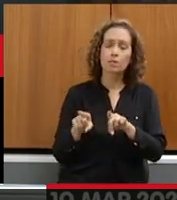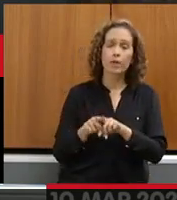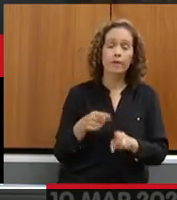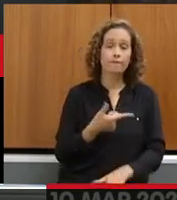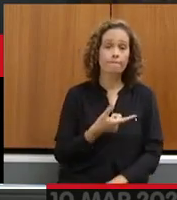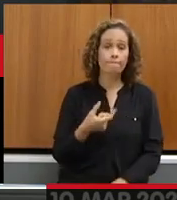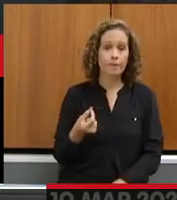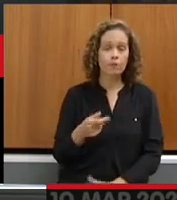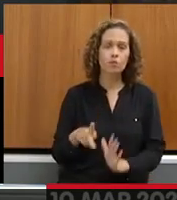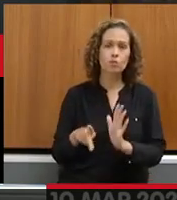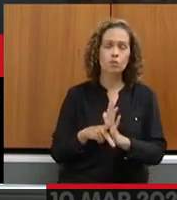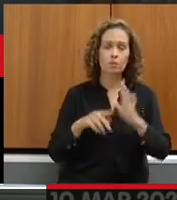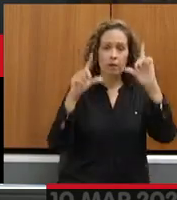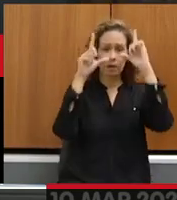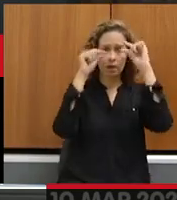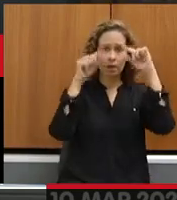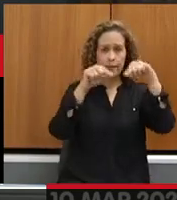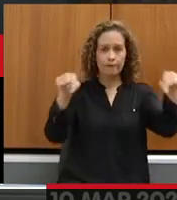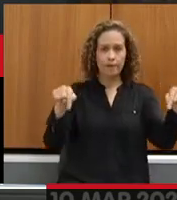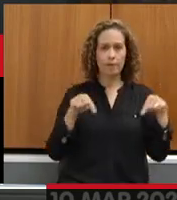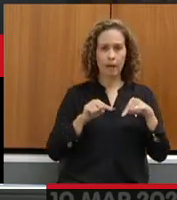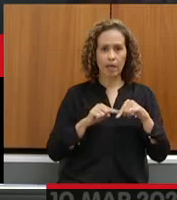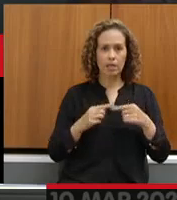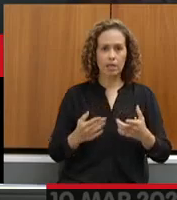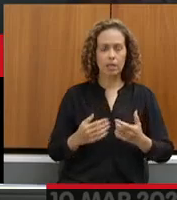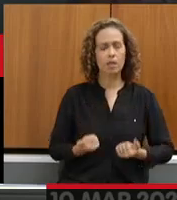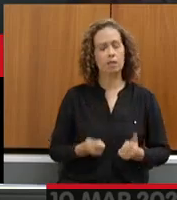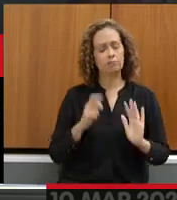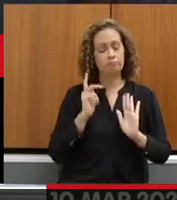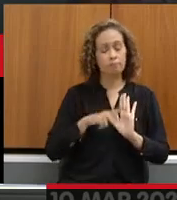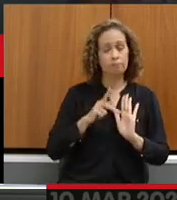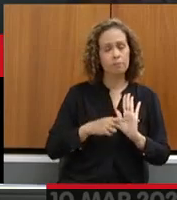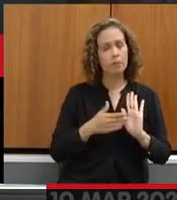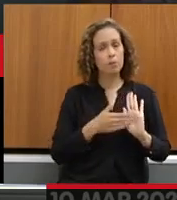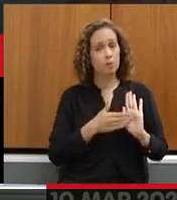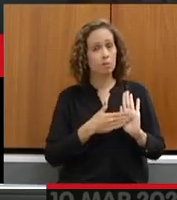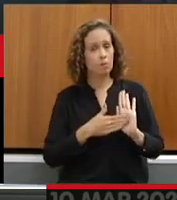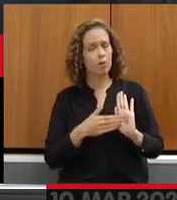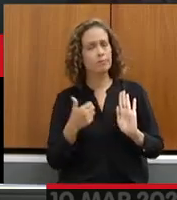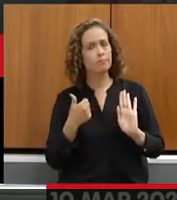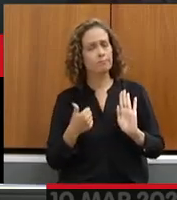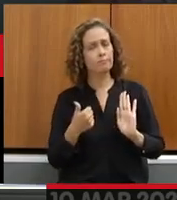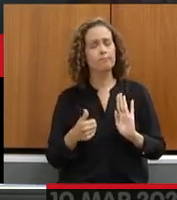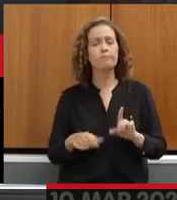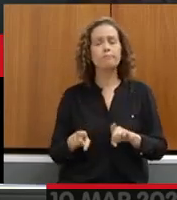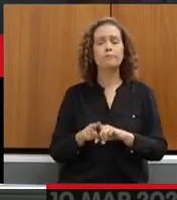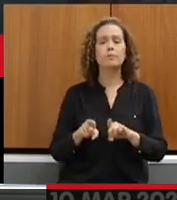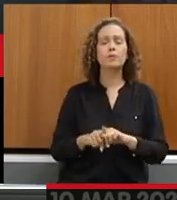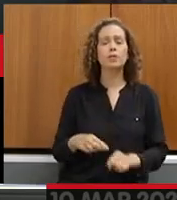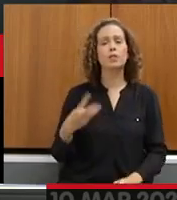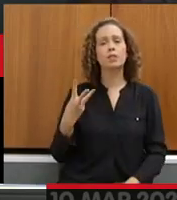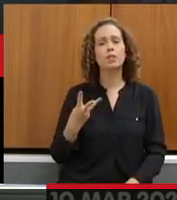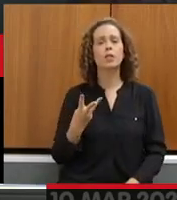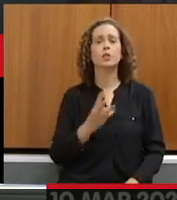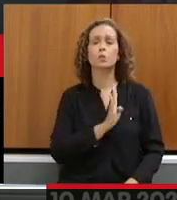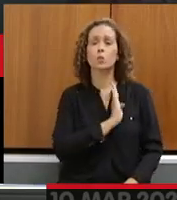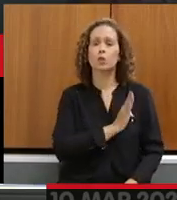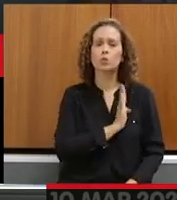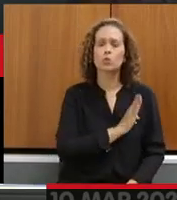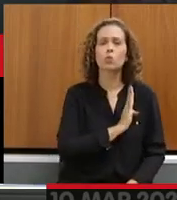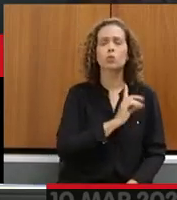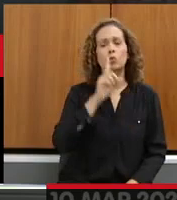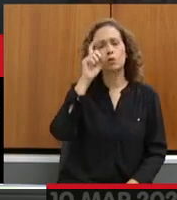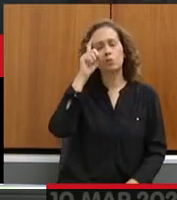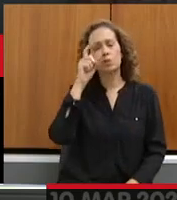presta atenção especial a esse cara está a este projeto também essa proposta como é o caso Então esse o hospital da fhemig